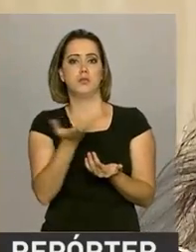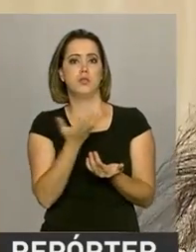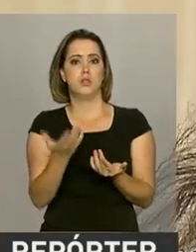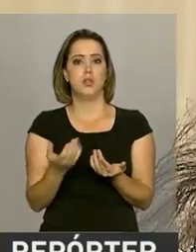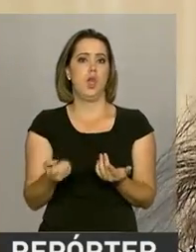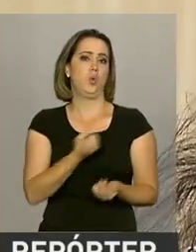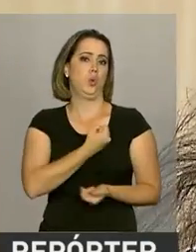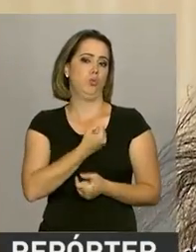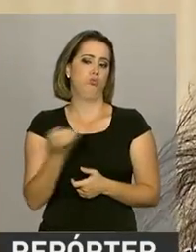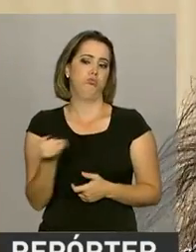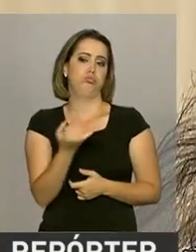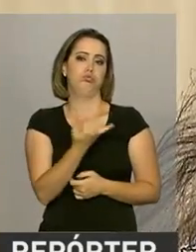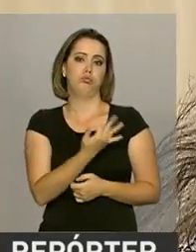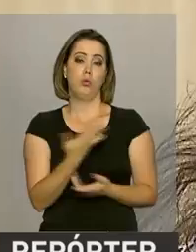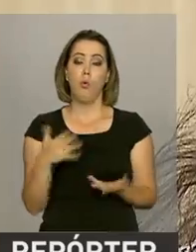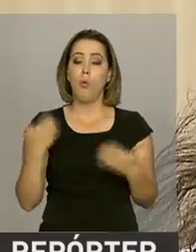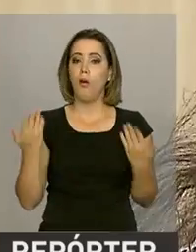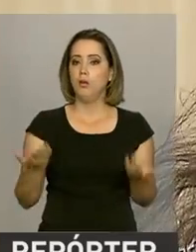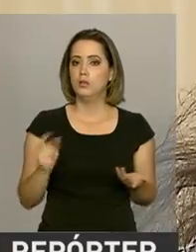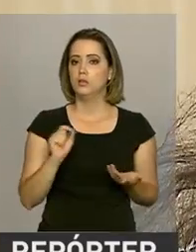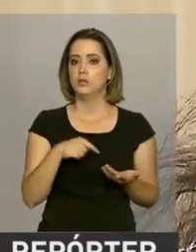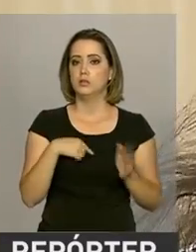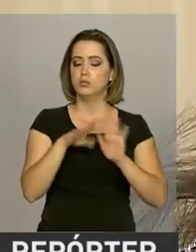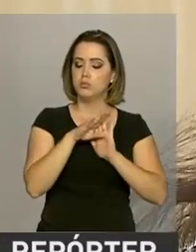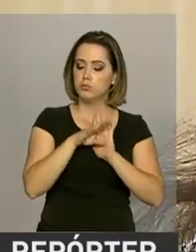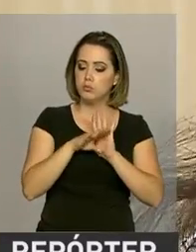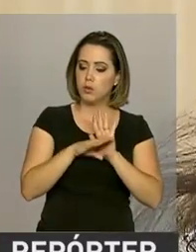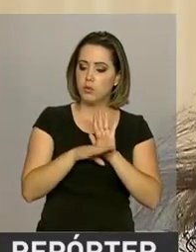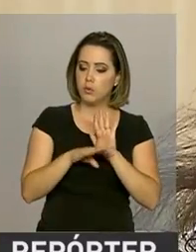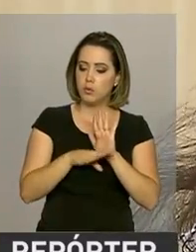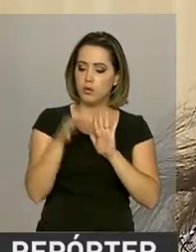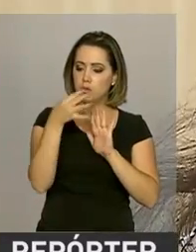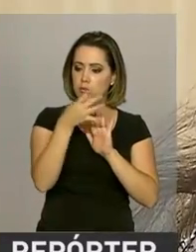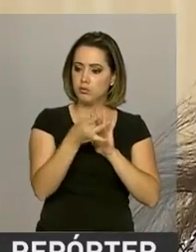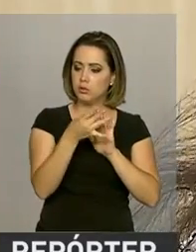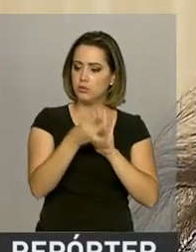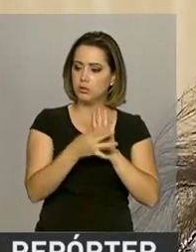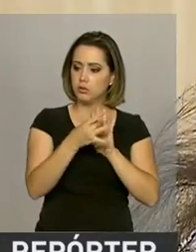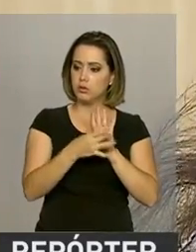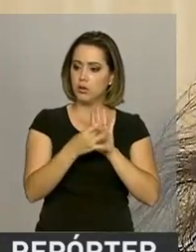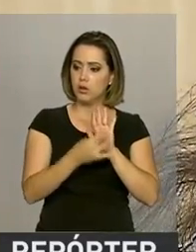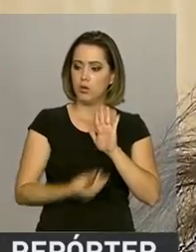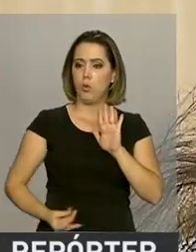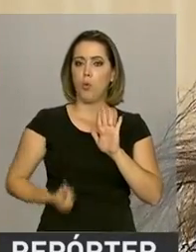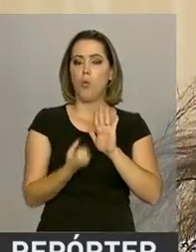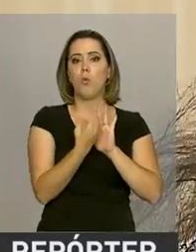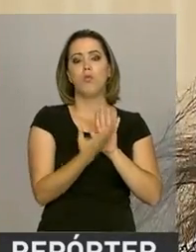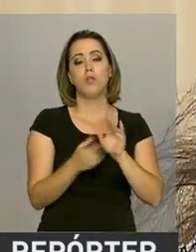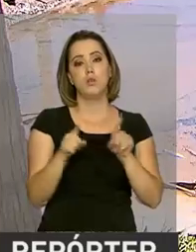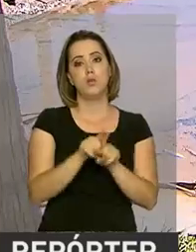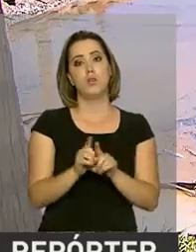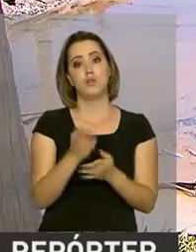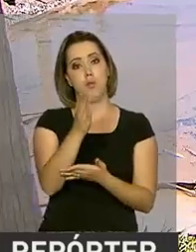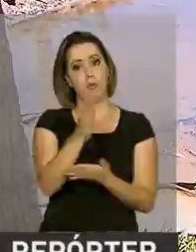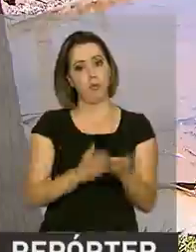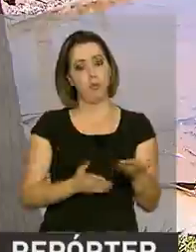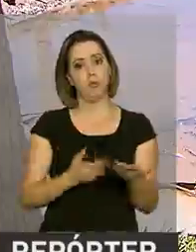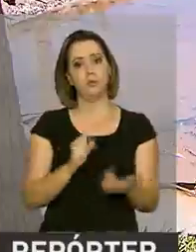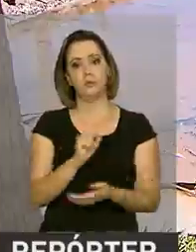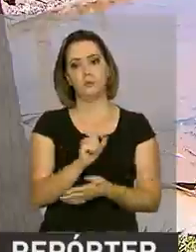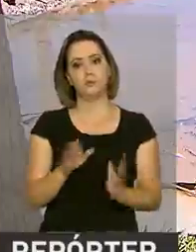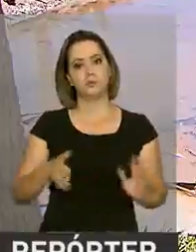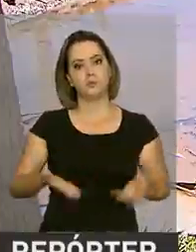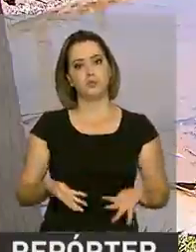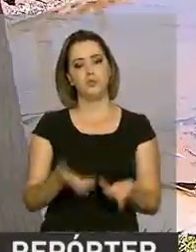quantidade então é feito esse eh uma planilha com os custos e aí cada família tem uma cota incentivar